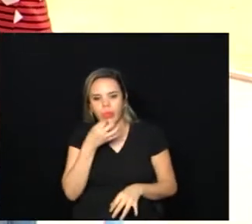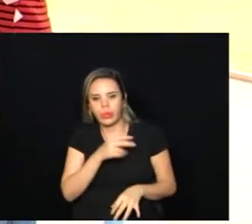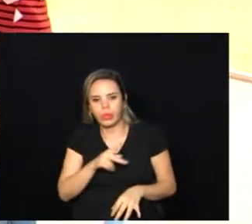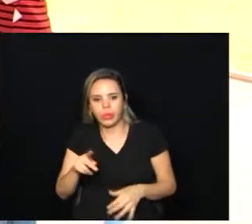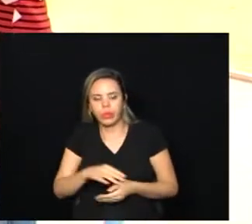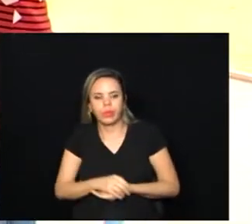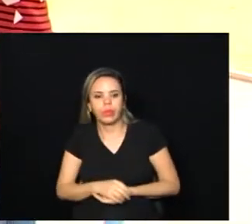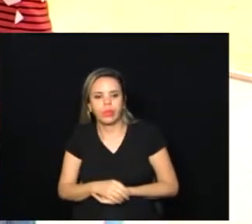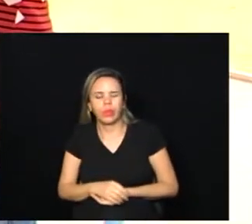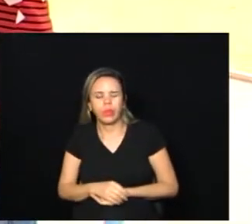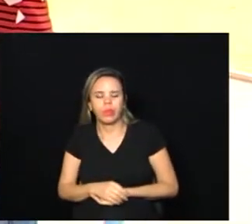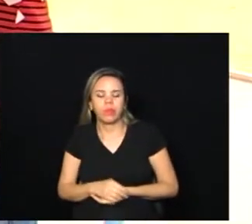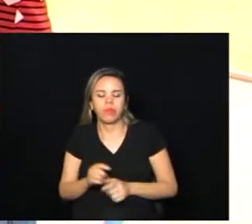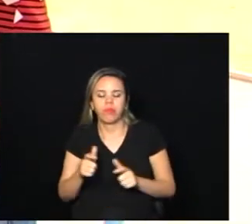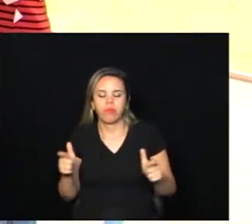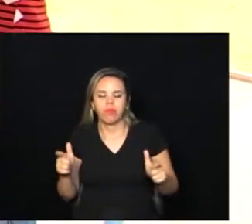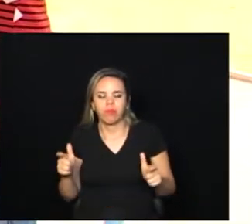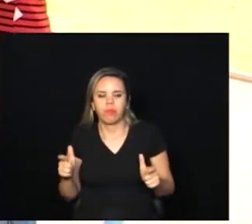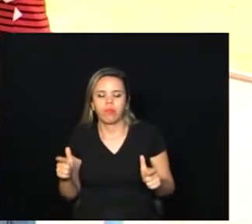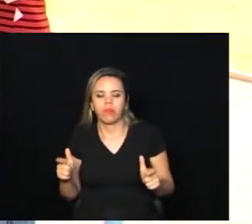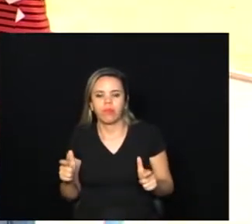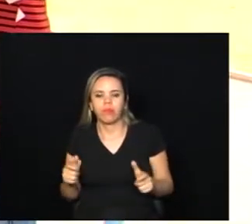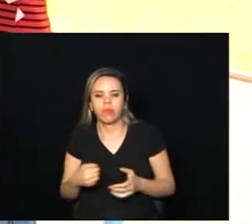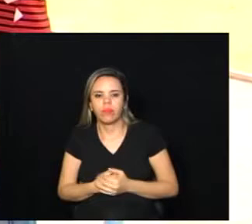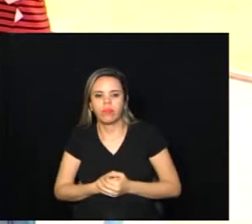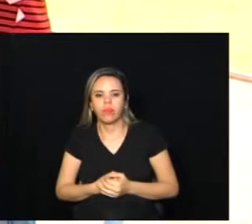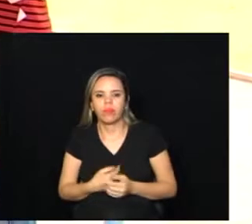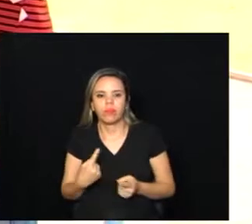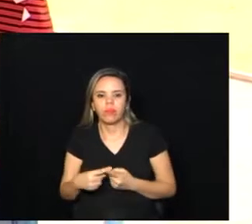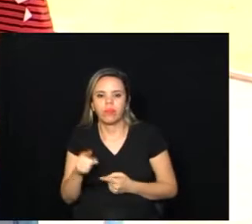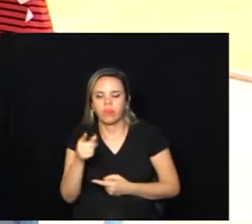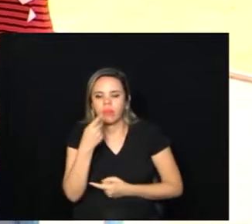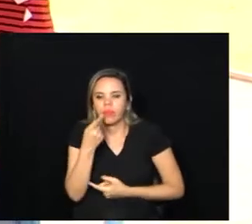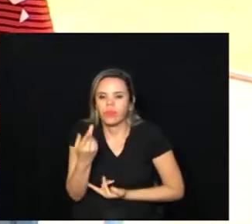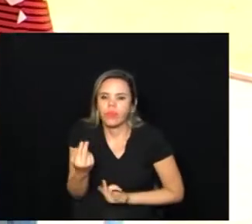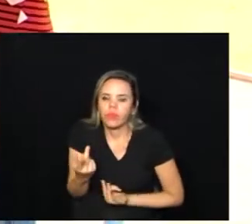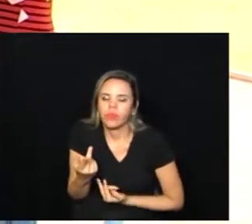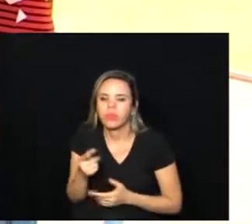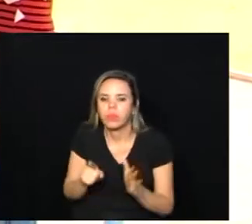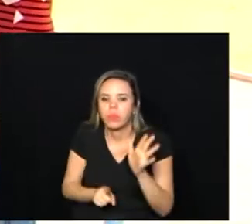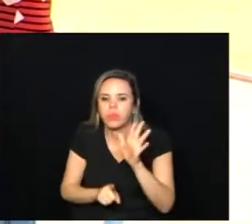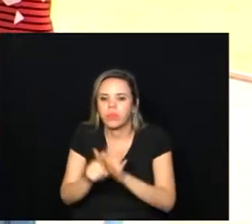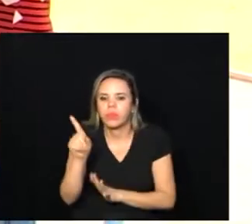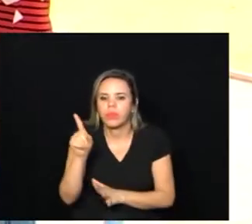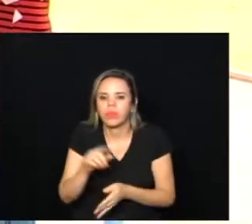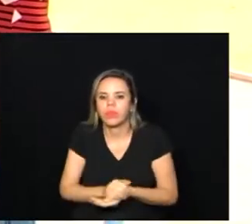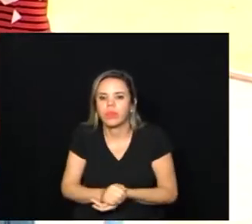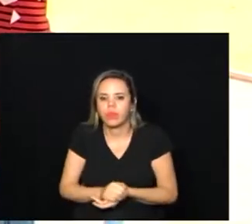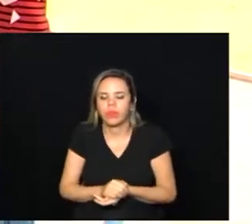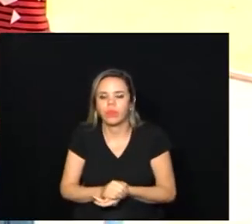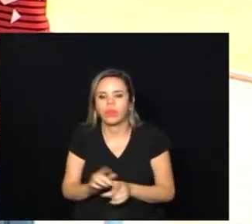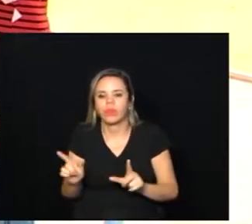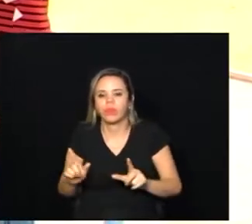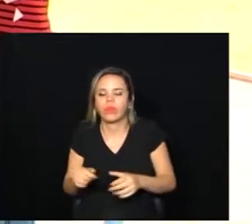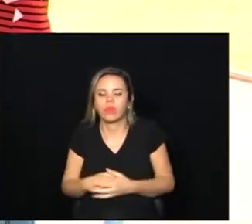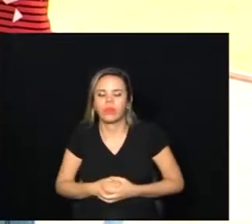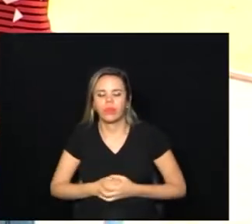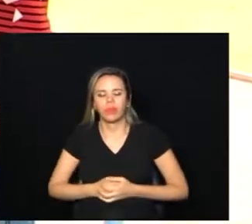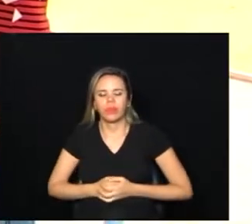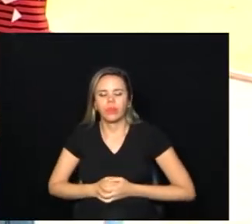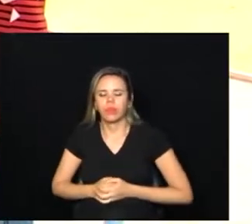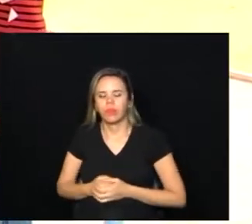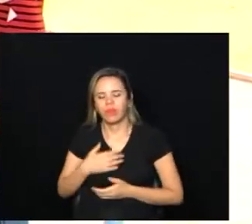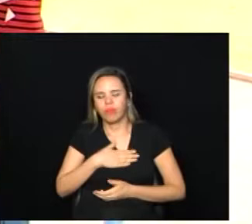presidente é muito grande, você entendeu? Porque como você mesmo falou, como a pergunta do estúdio lá, certo?